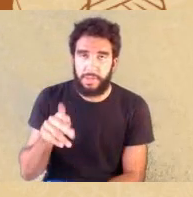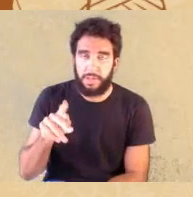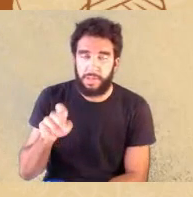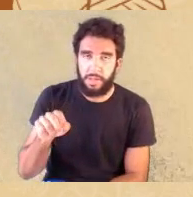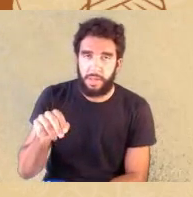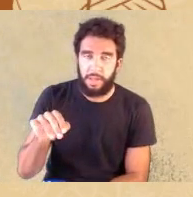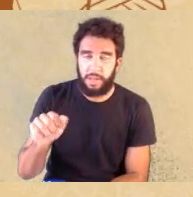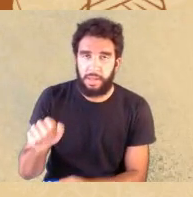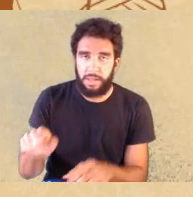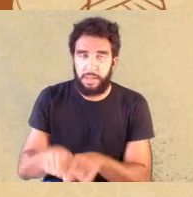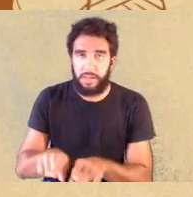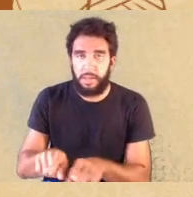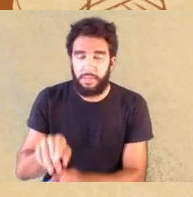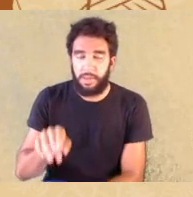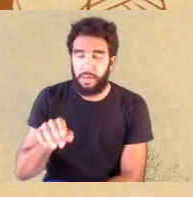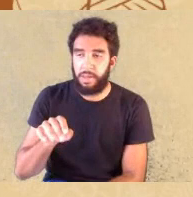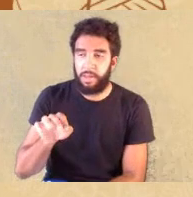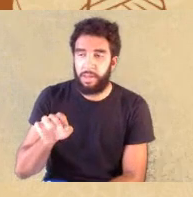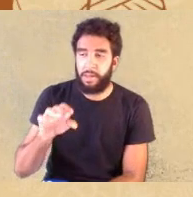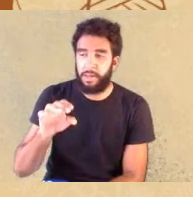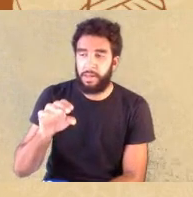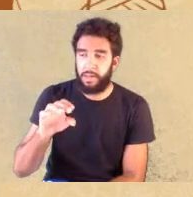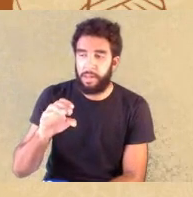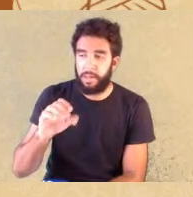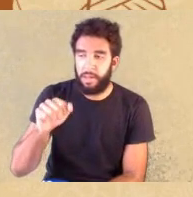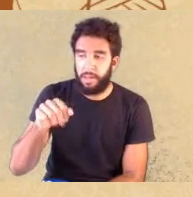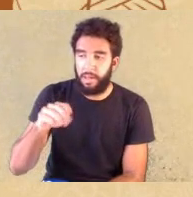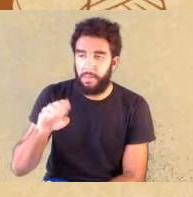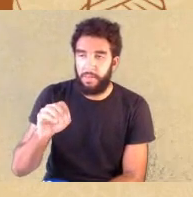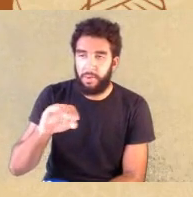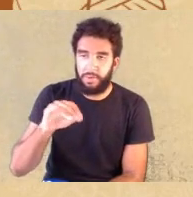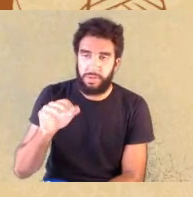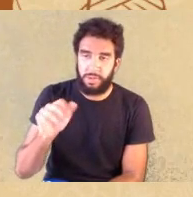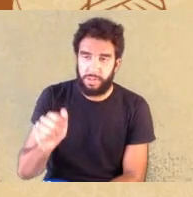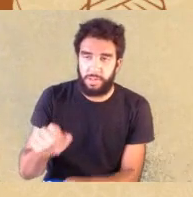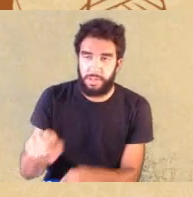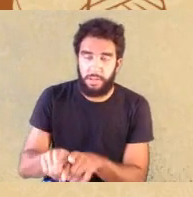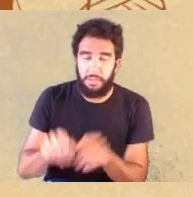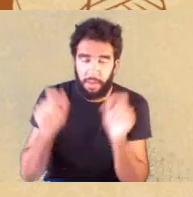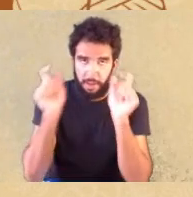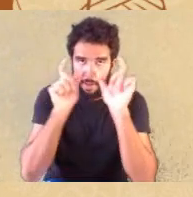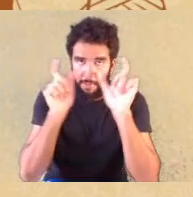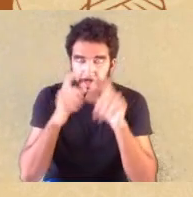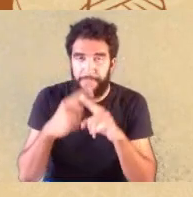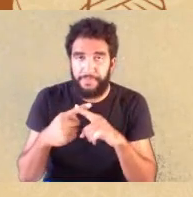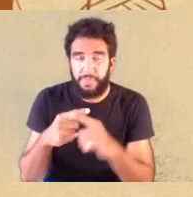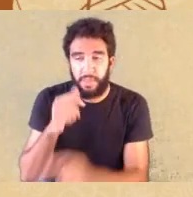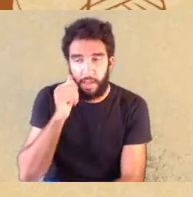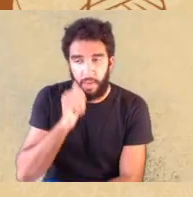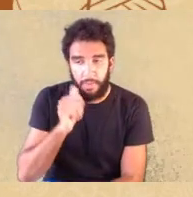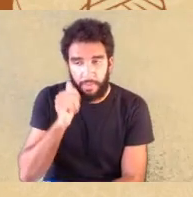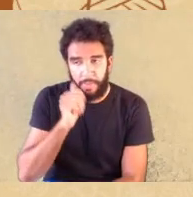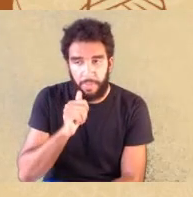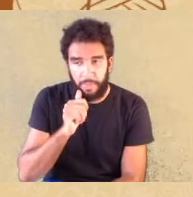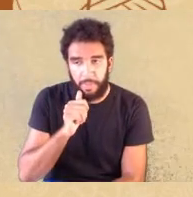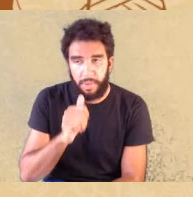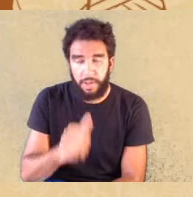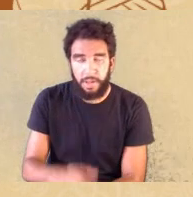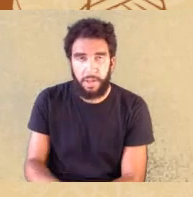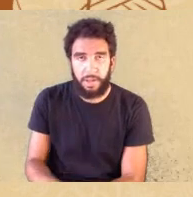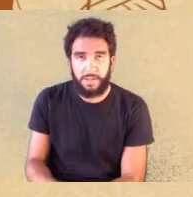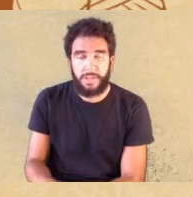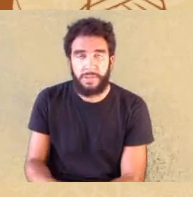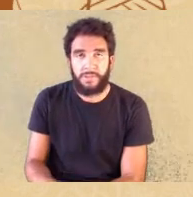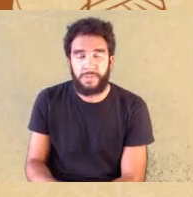nos chamou a atenção como para também das mulheres atraídas por mulheres, dados muito altos